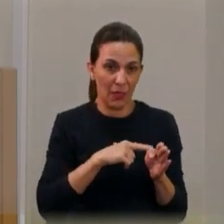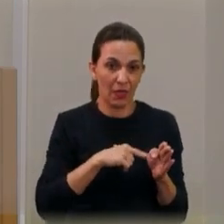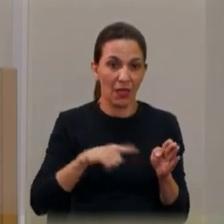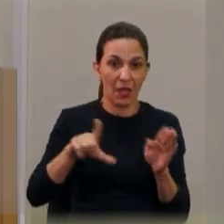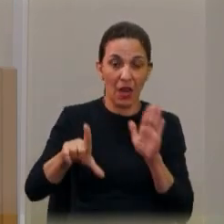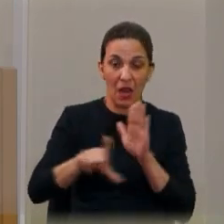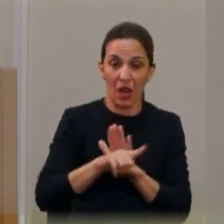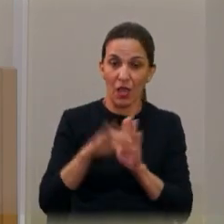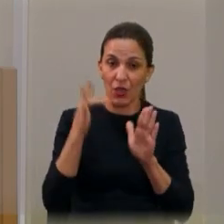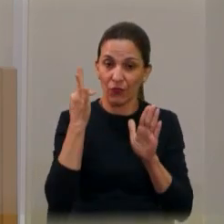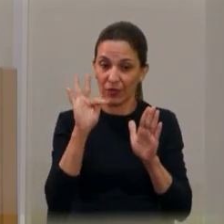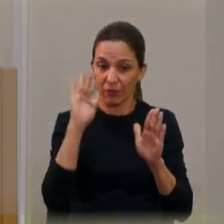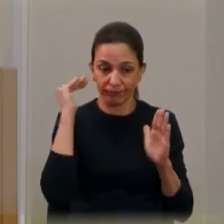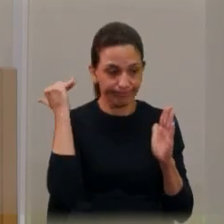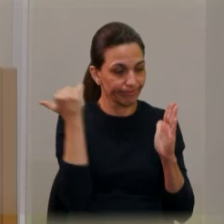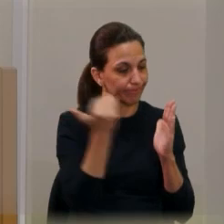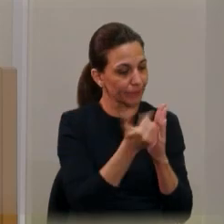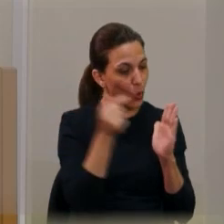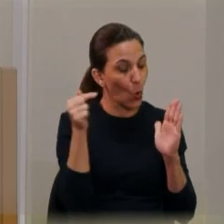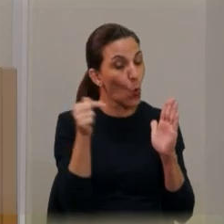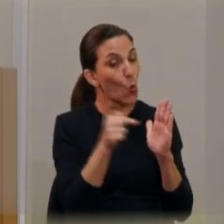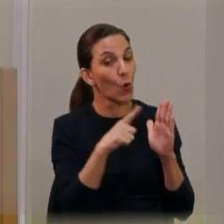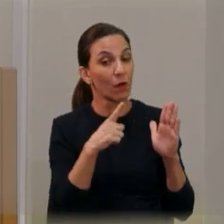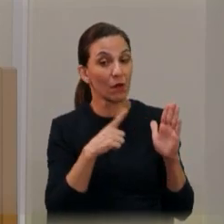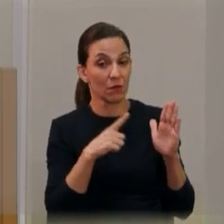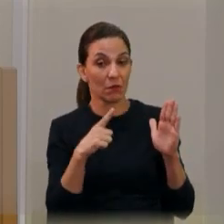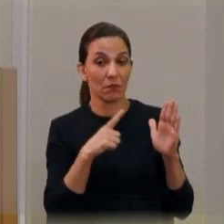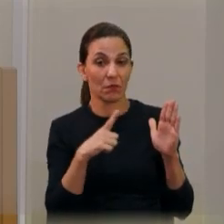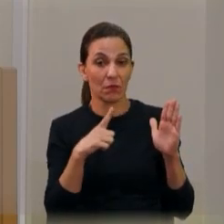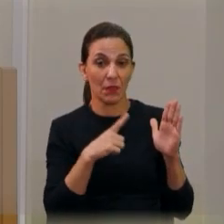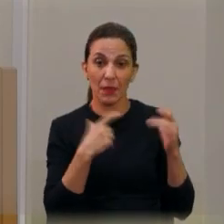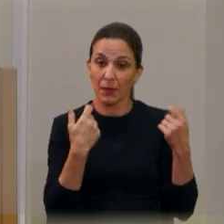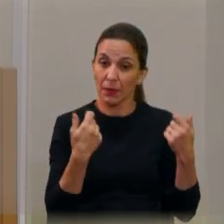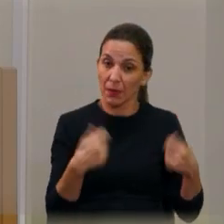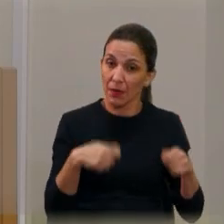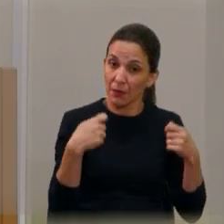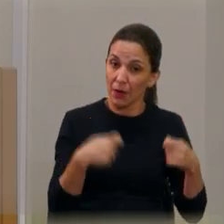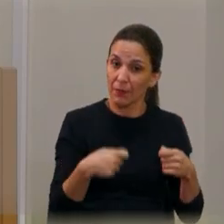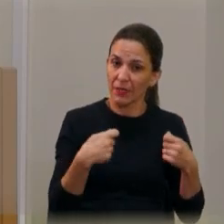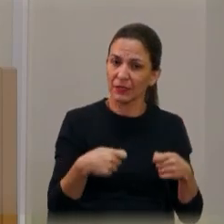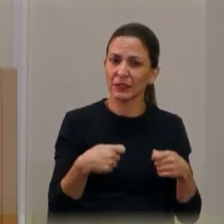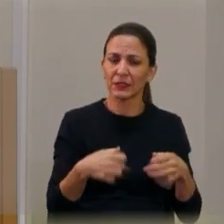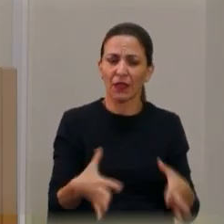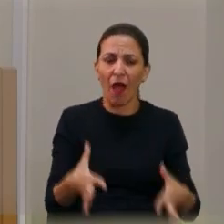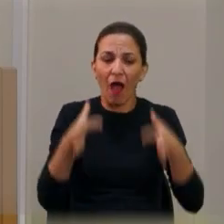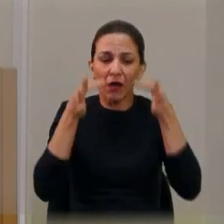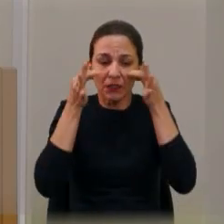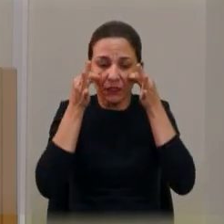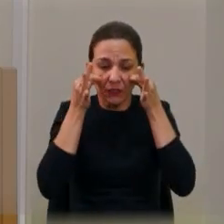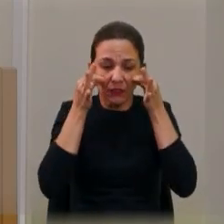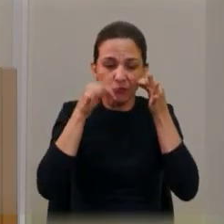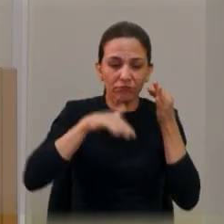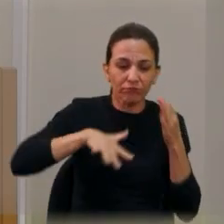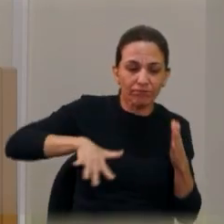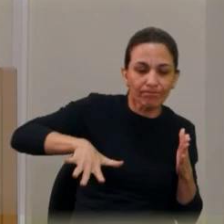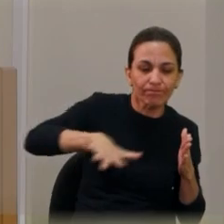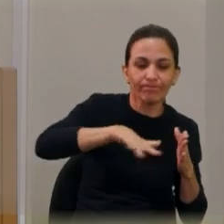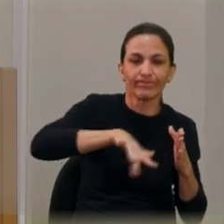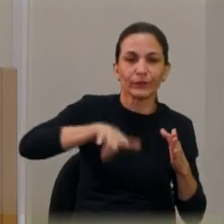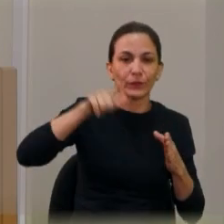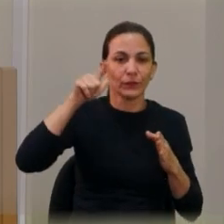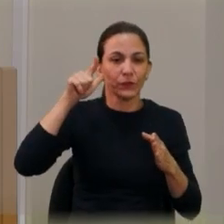requisitos da lei federal Aonde diz que é se faz necessário ter uma escuta qualificada para poder receber